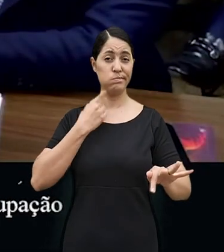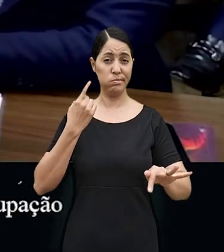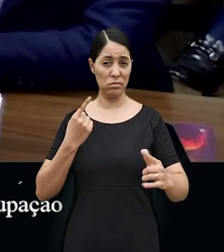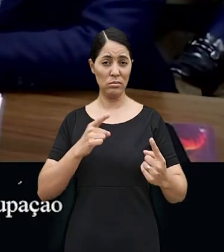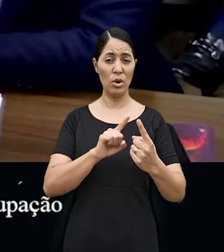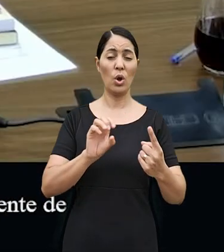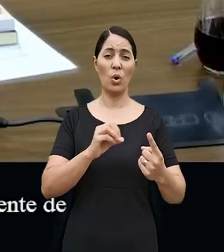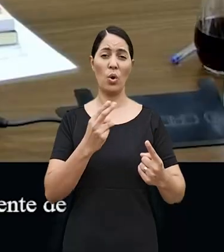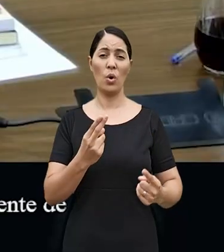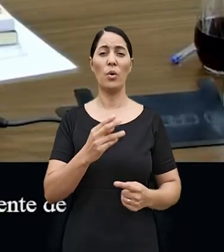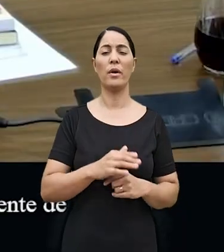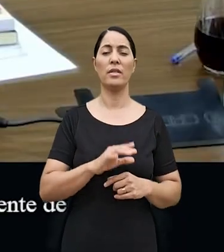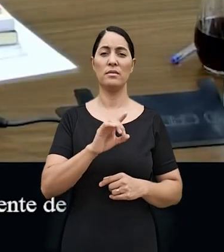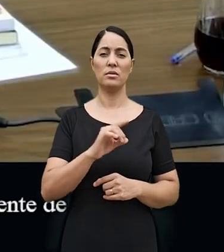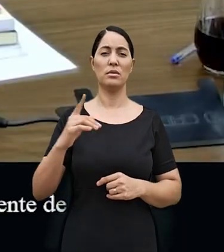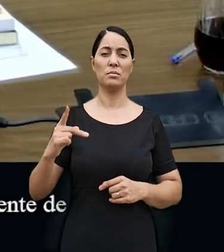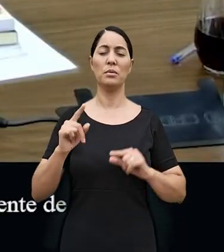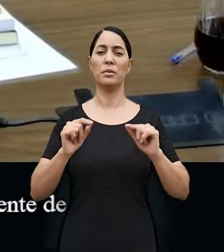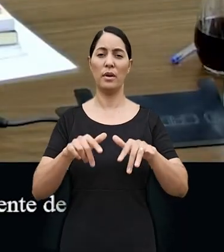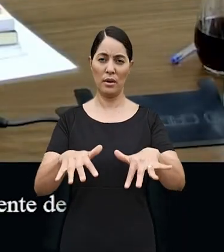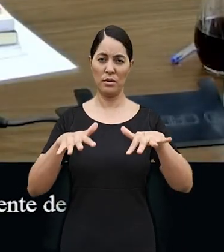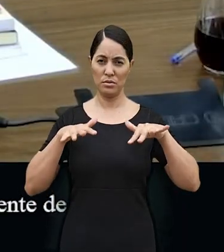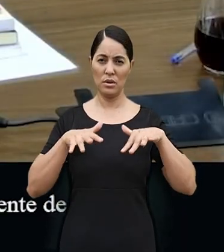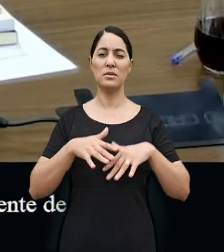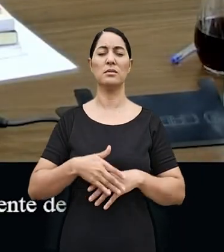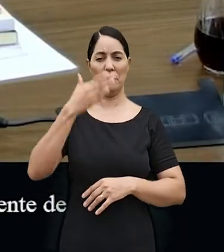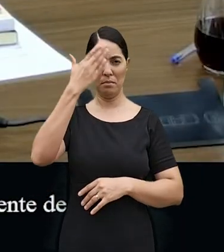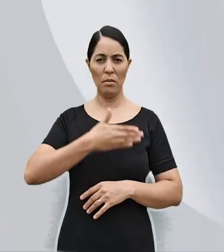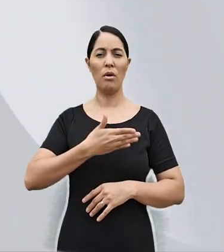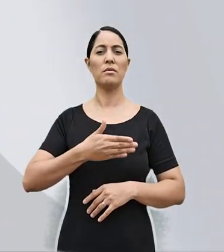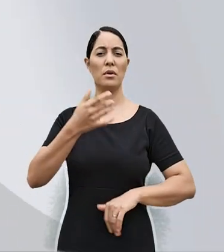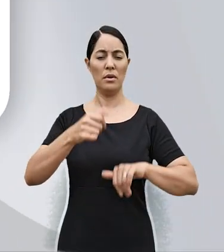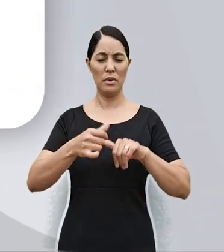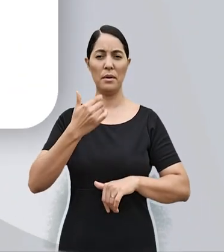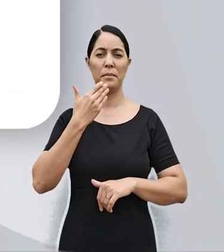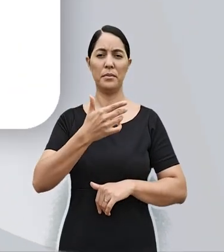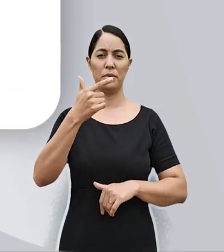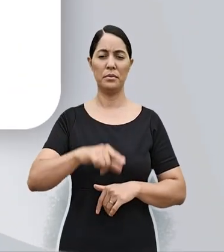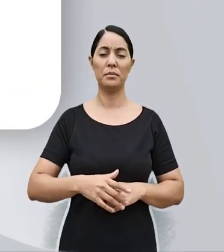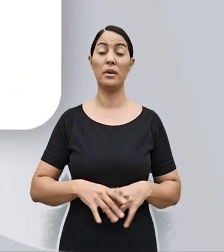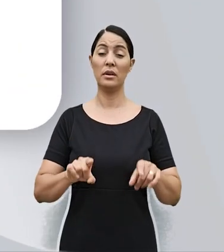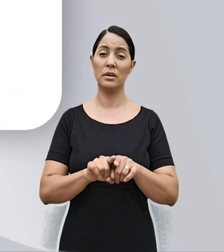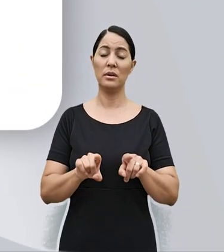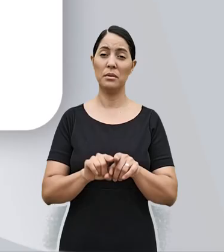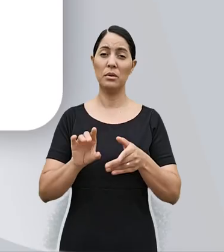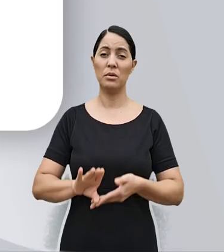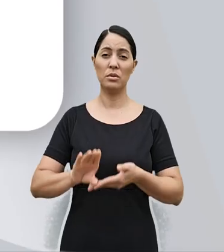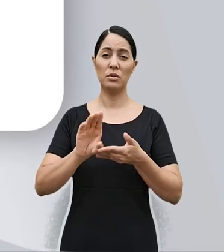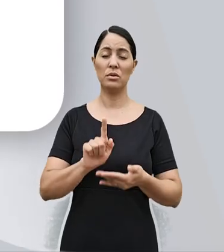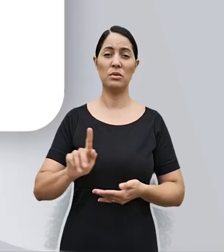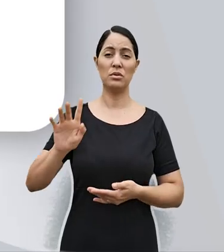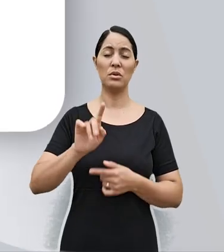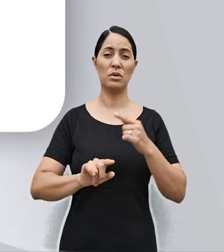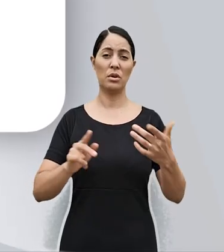da Defensoria Pública em audiências, produção de provas e recursos. O Conselho Pleno também aprovou a indicação de